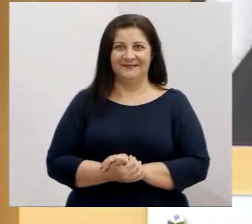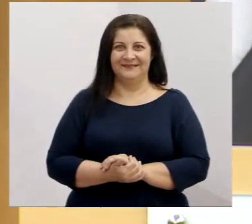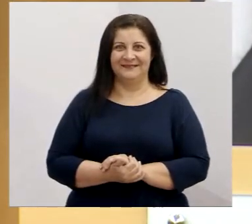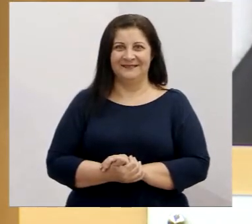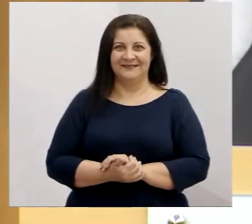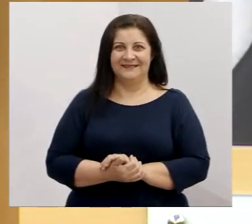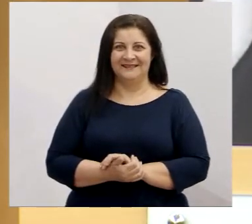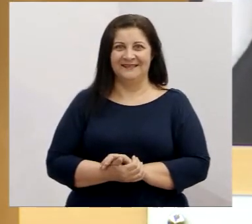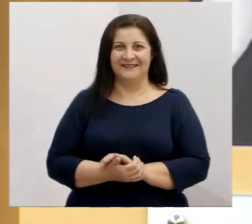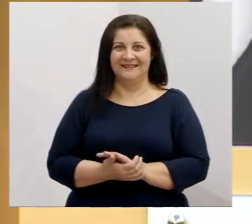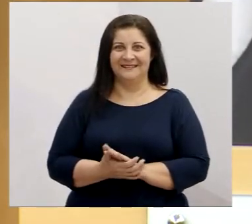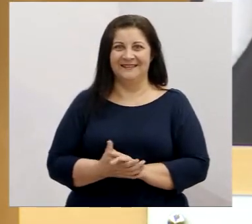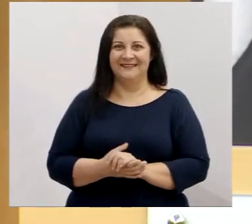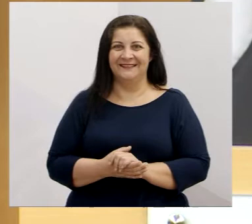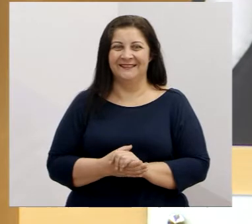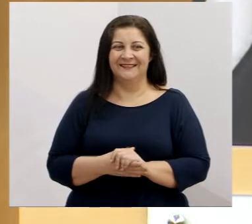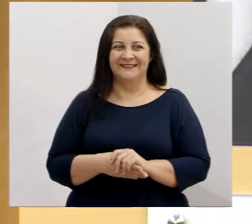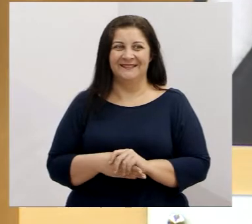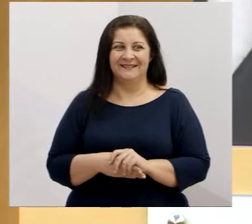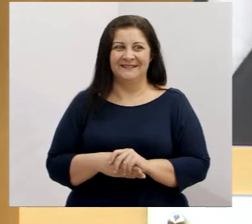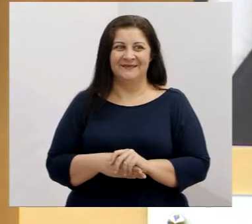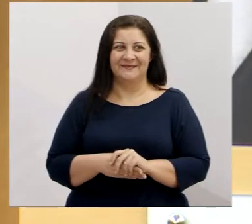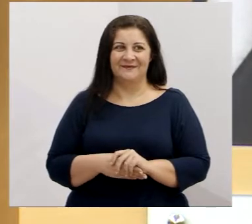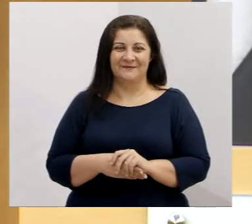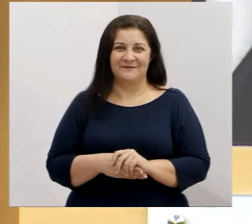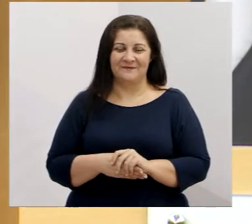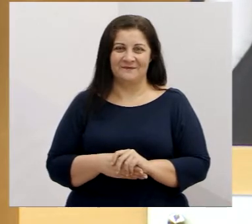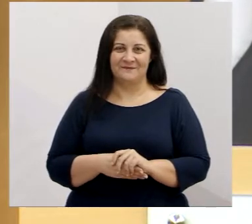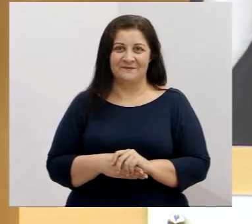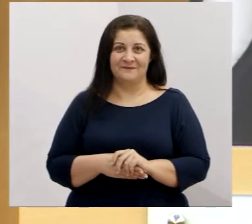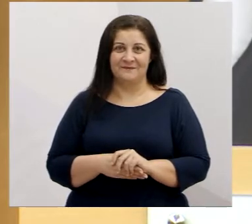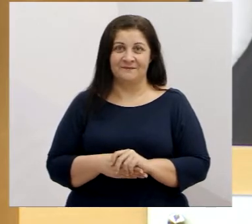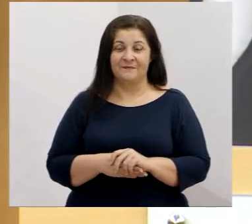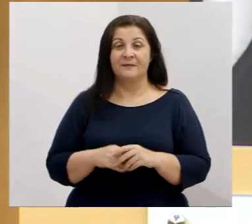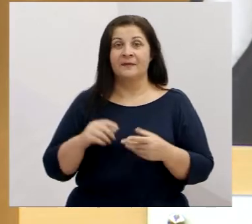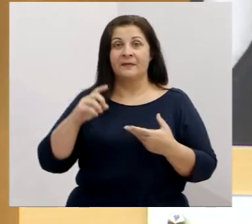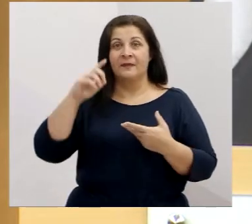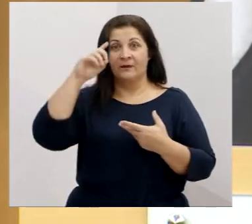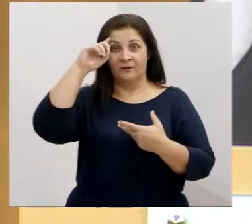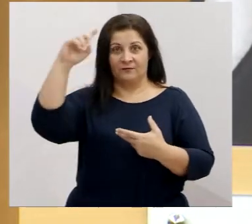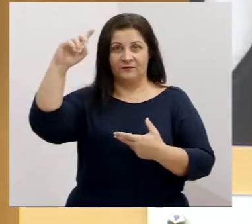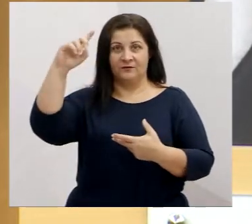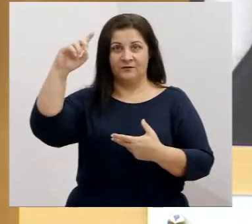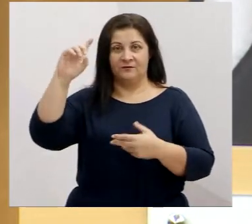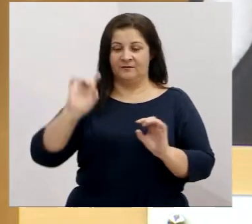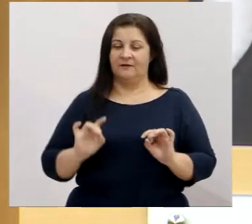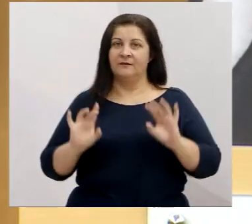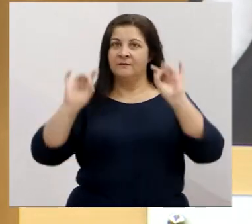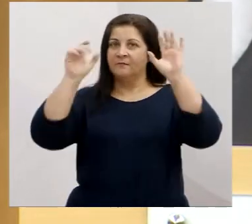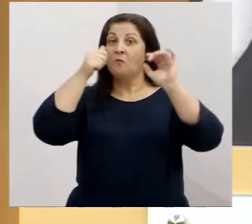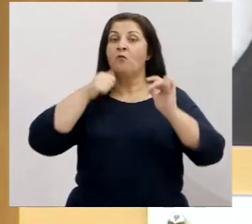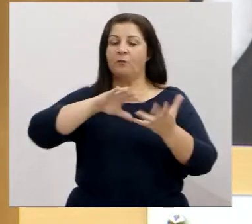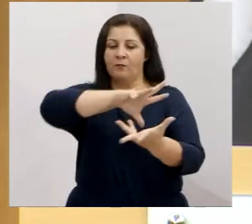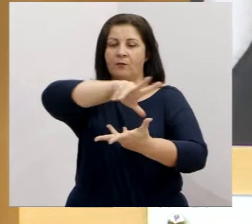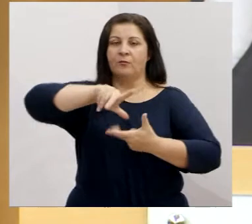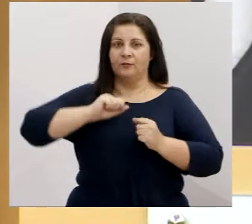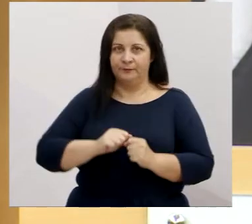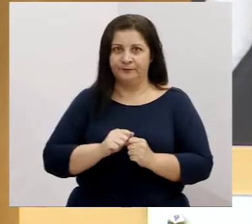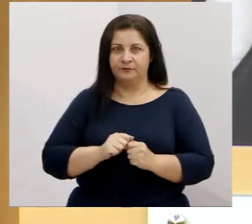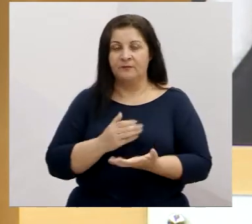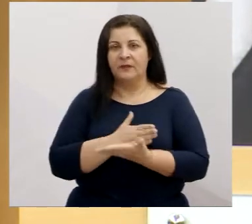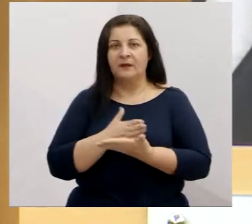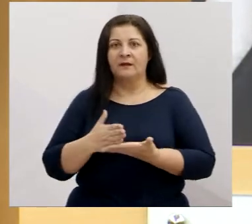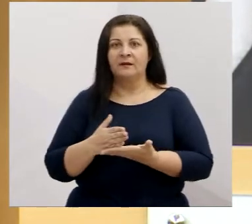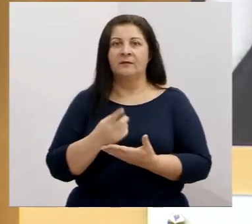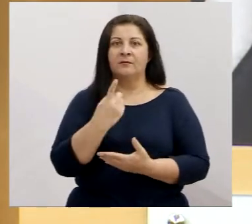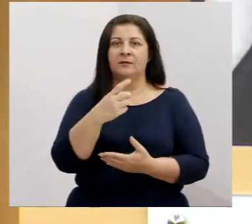mulheres lindas maravilhosas o dia internacional da mulher foi oficializado